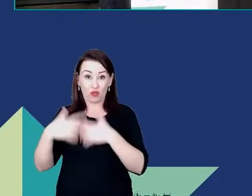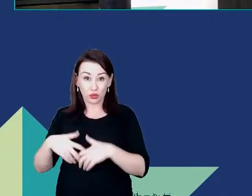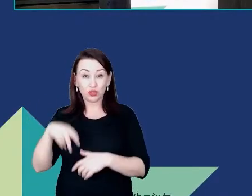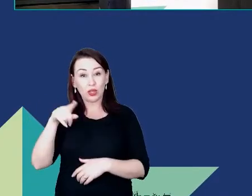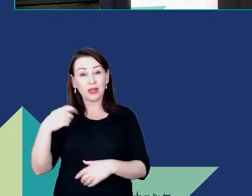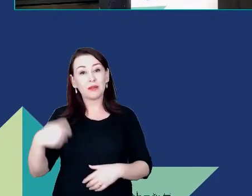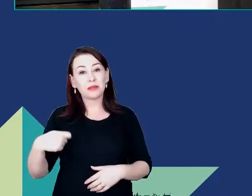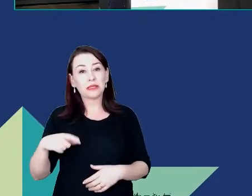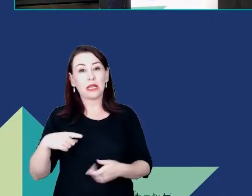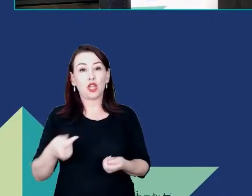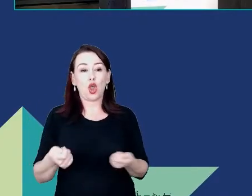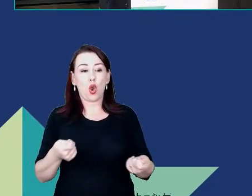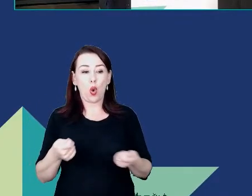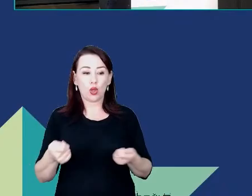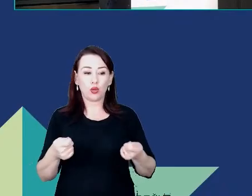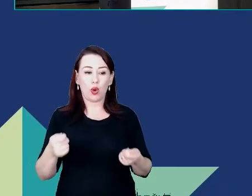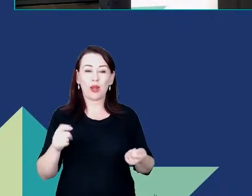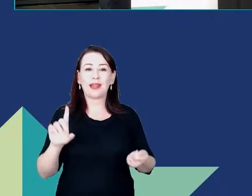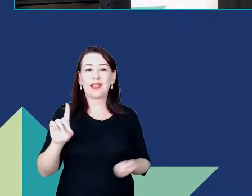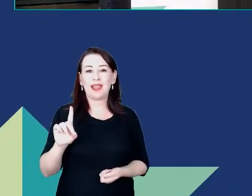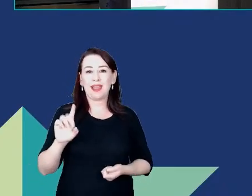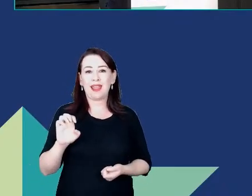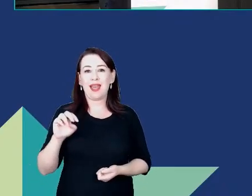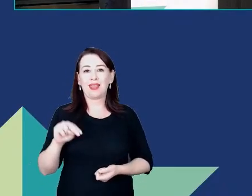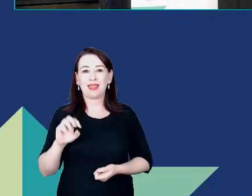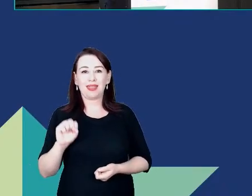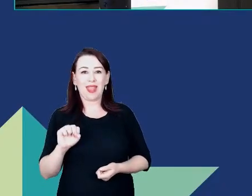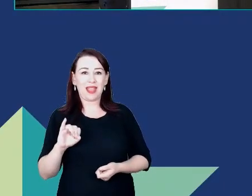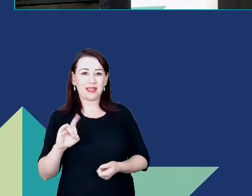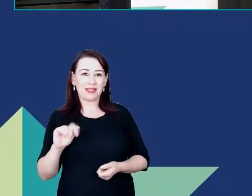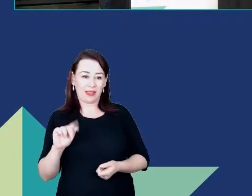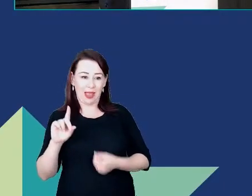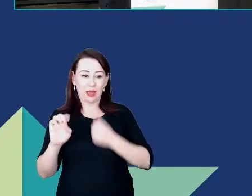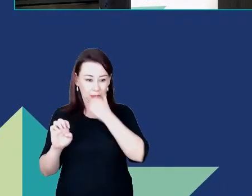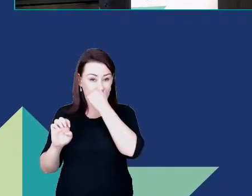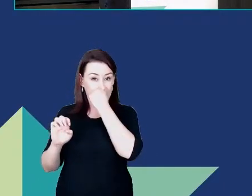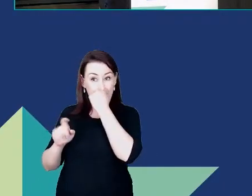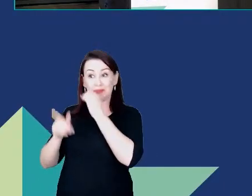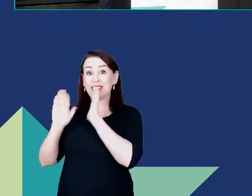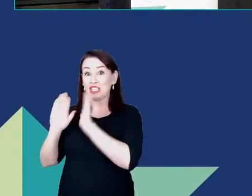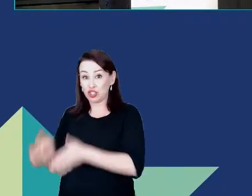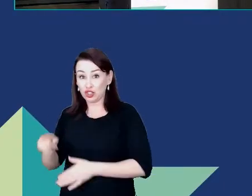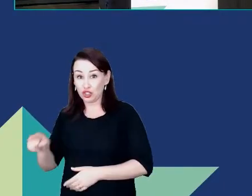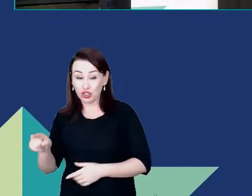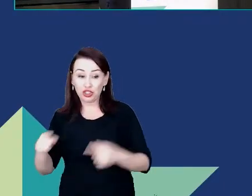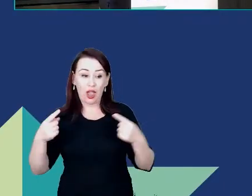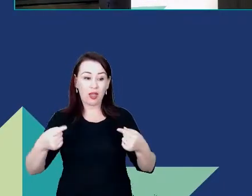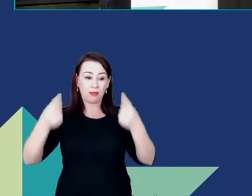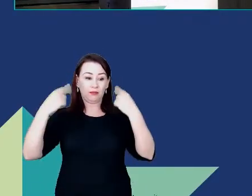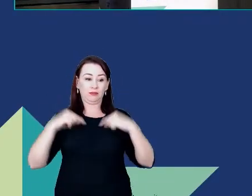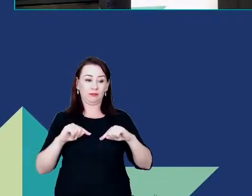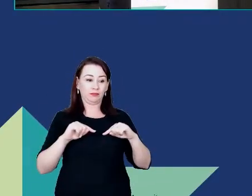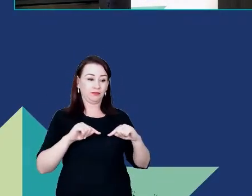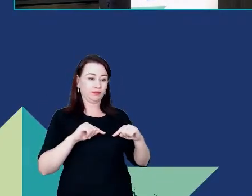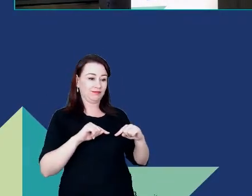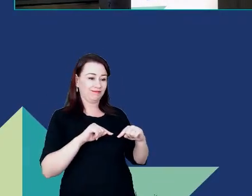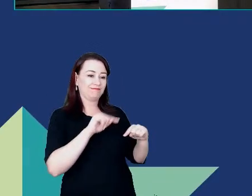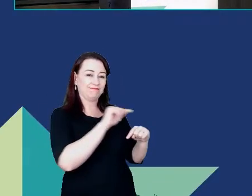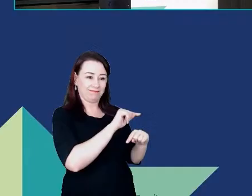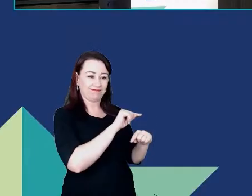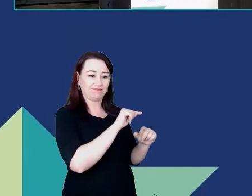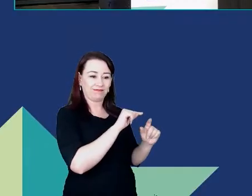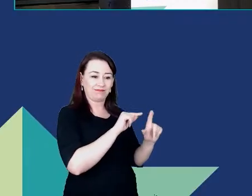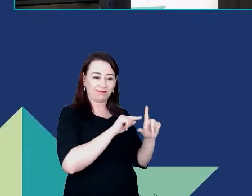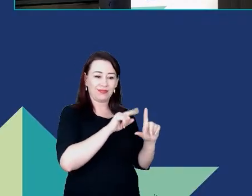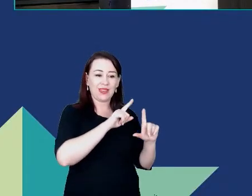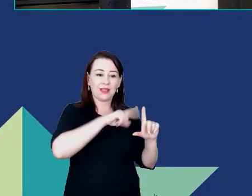de alimentação desses filtros. Isso vai gerar curvas granométricas, né, seja dos materiais de processos como o rejeito